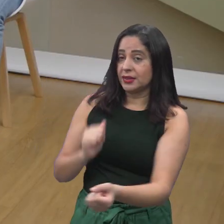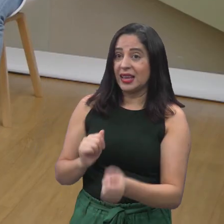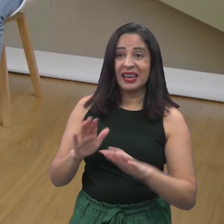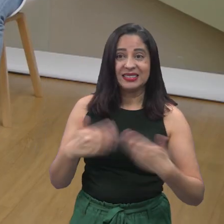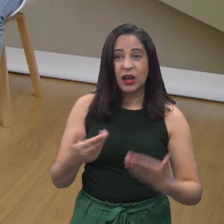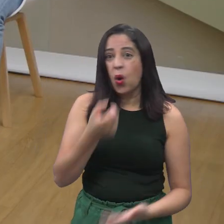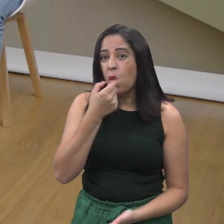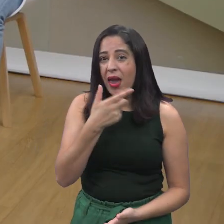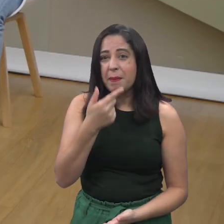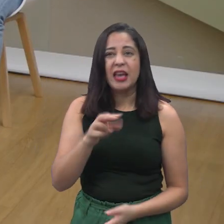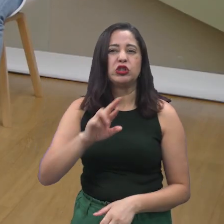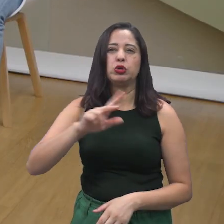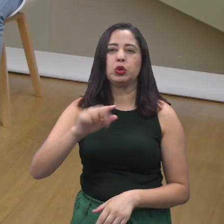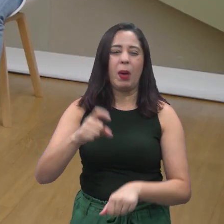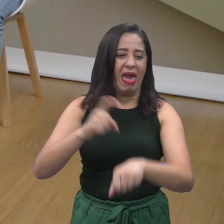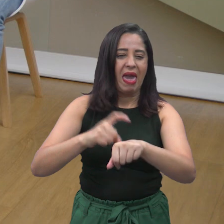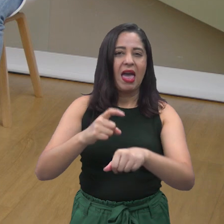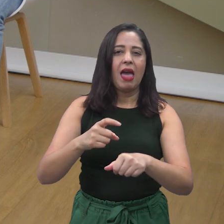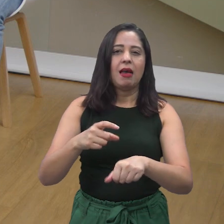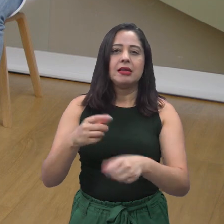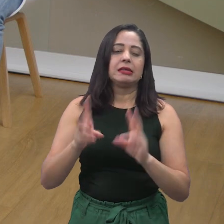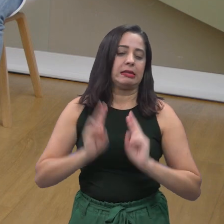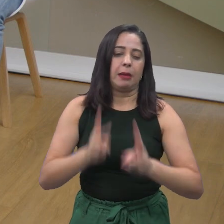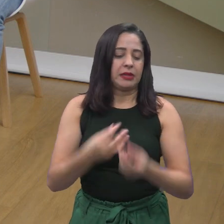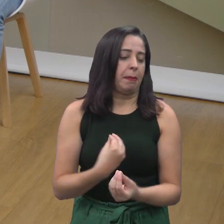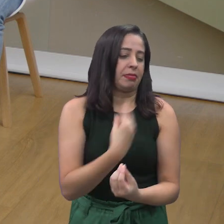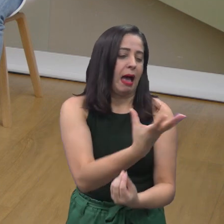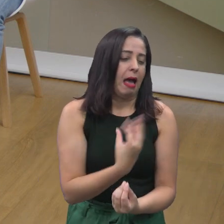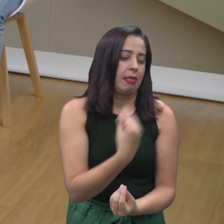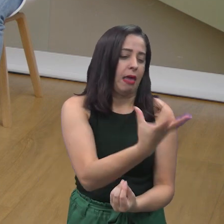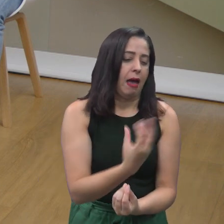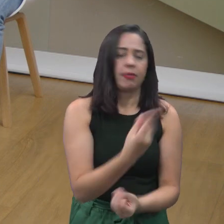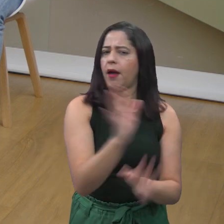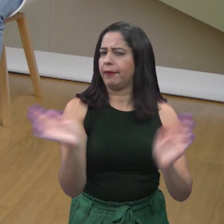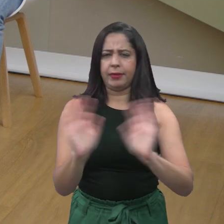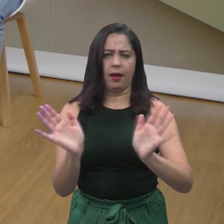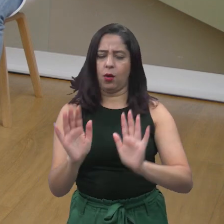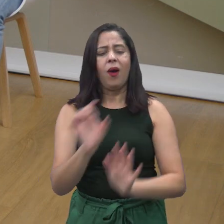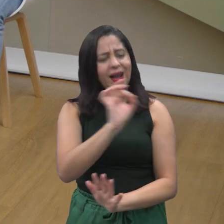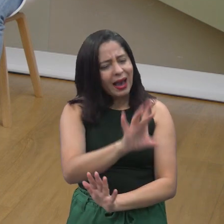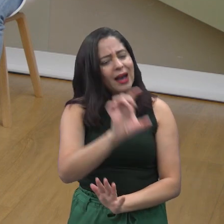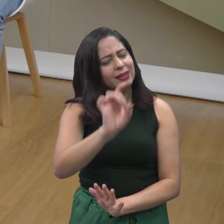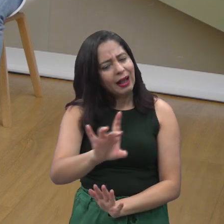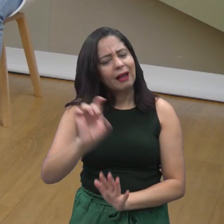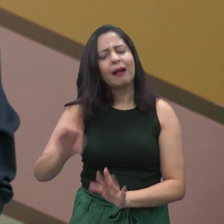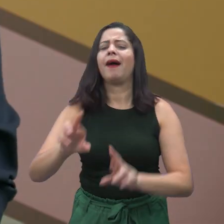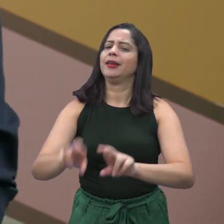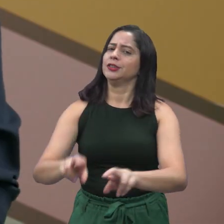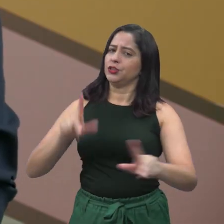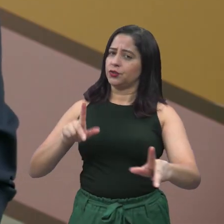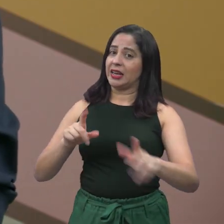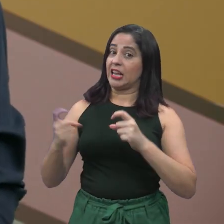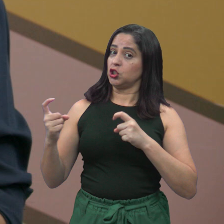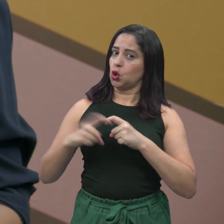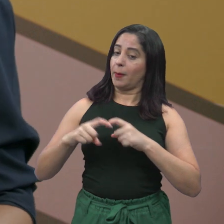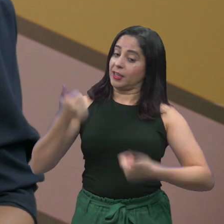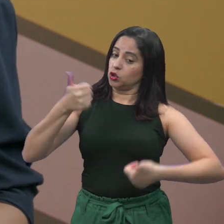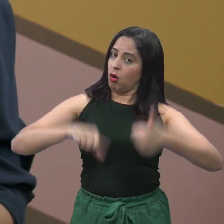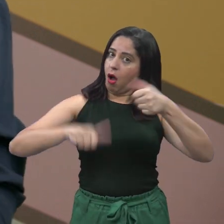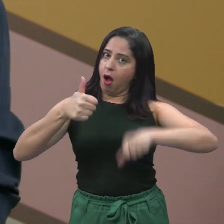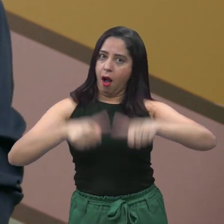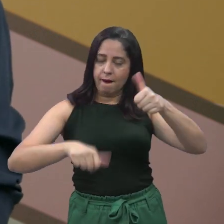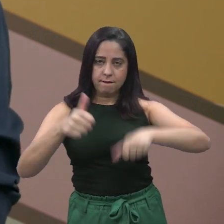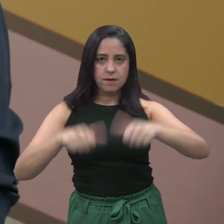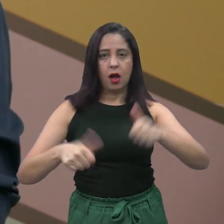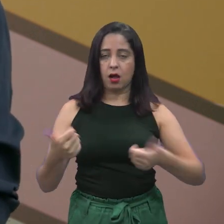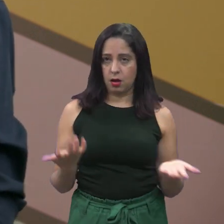tão isento. E, claro, cada caso é um caso. Às vezes peguei do meu vizinho, mas às vezes não é a minha situação. Então, é bom te ver qual que é necessário, porque dependendo do